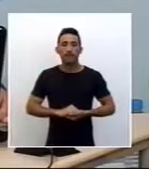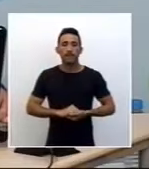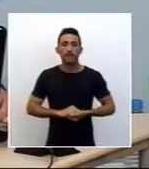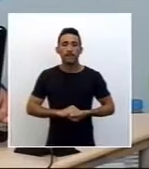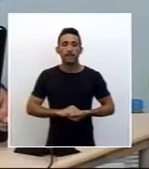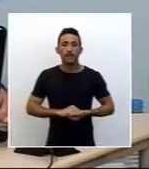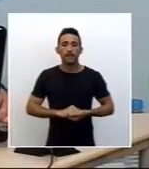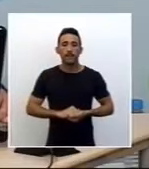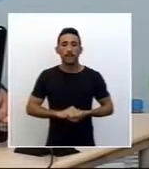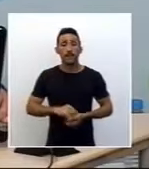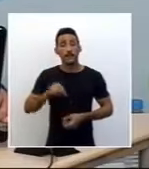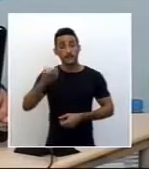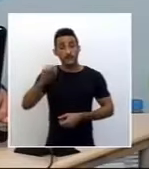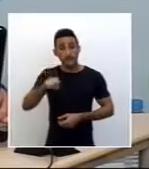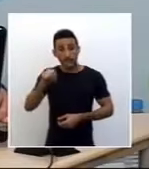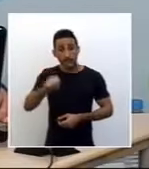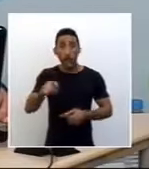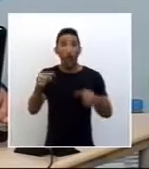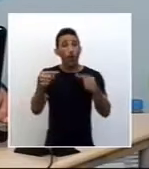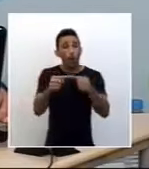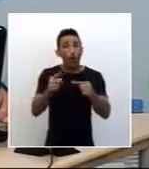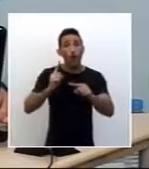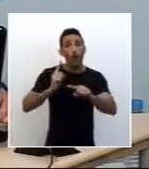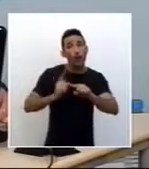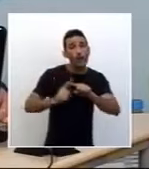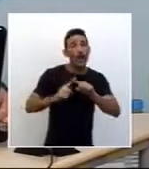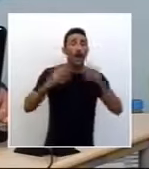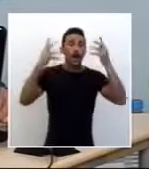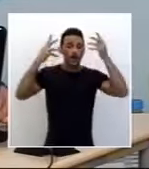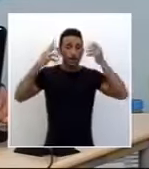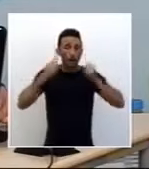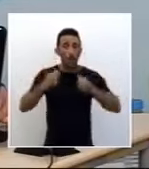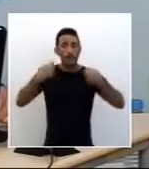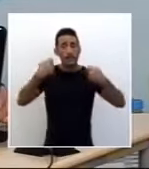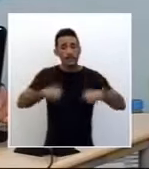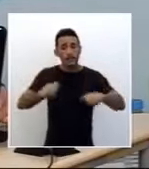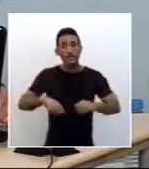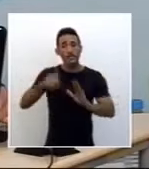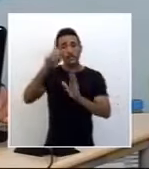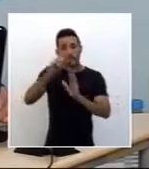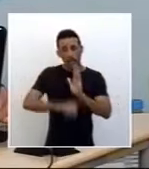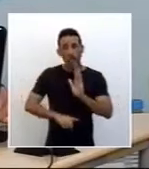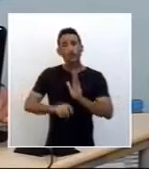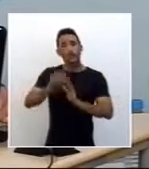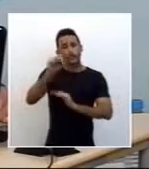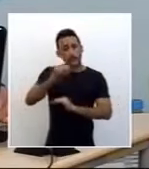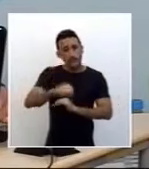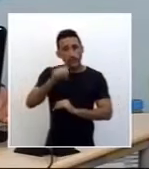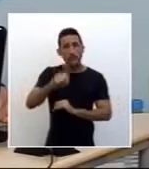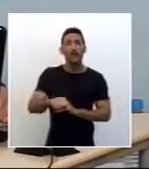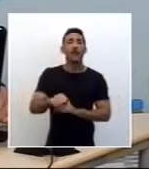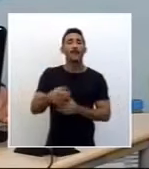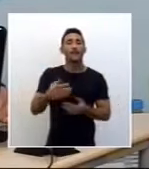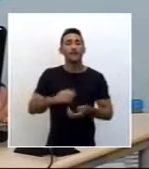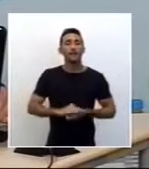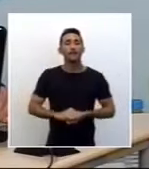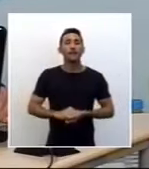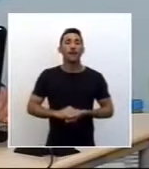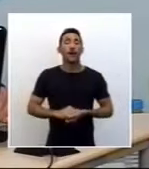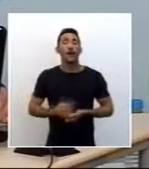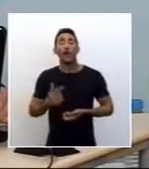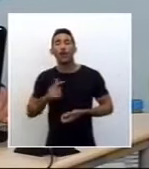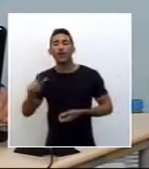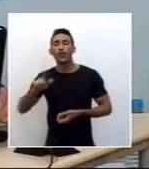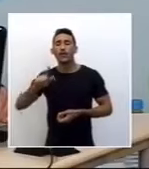inspected sim eu concordo porque os animais devem ter seus e protegidos não Guilherme também falou assim e